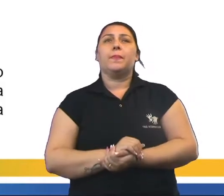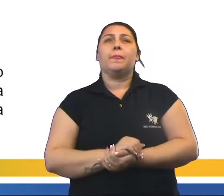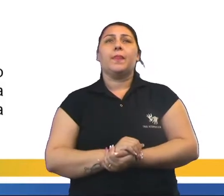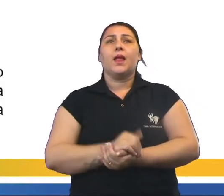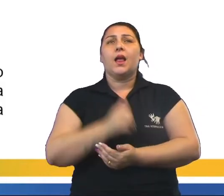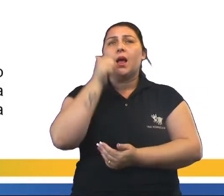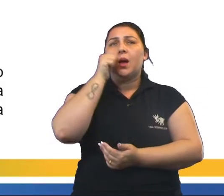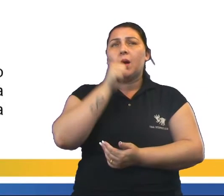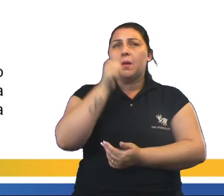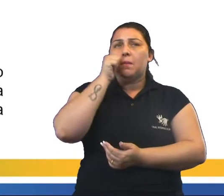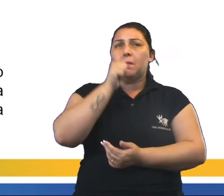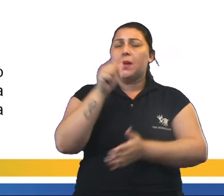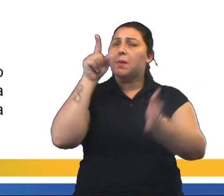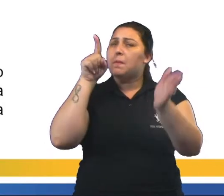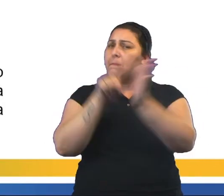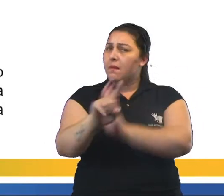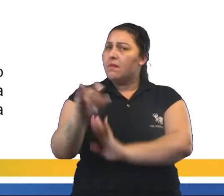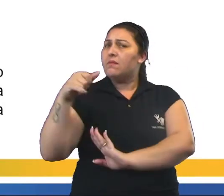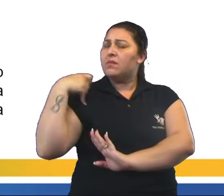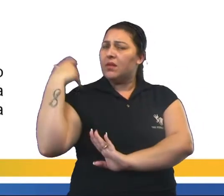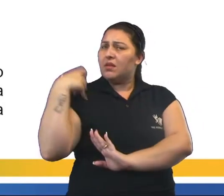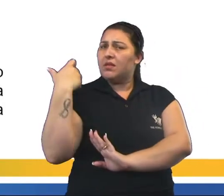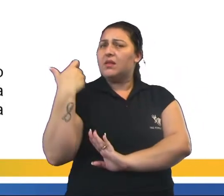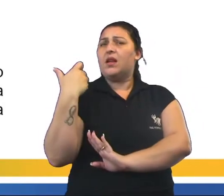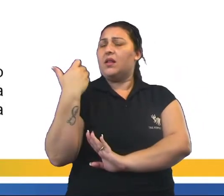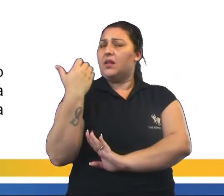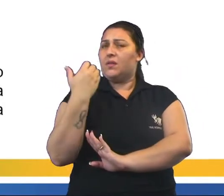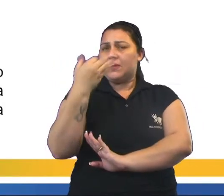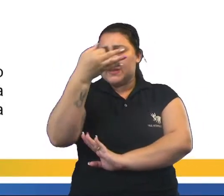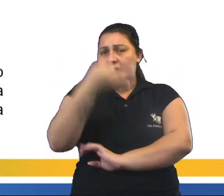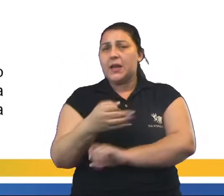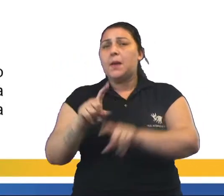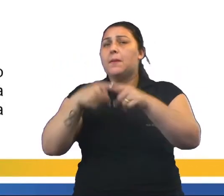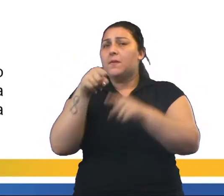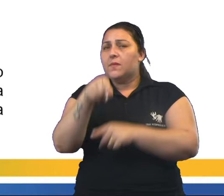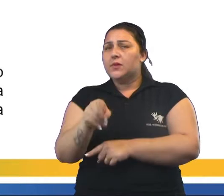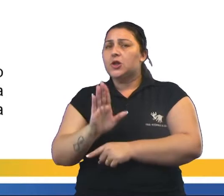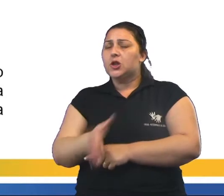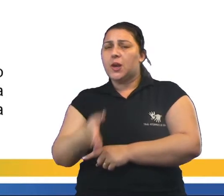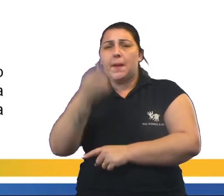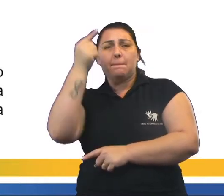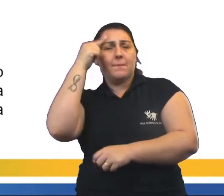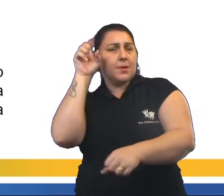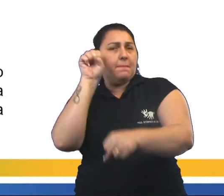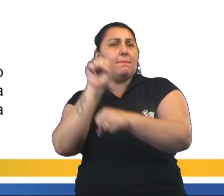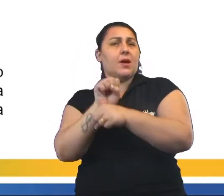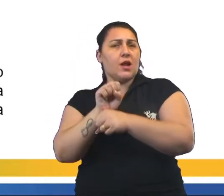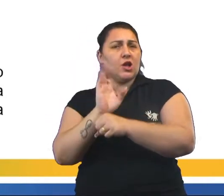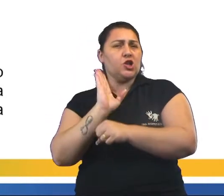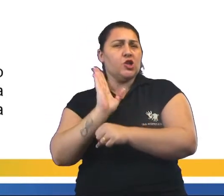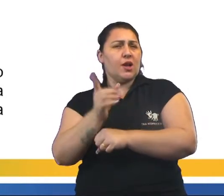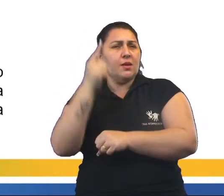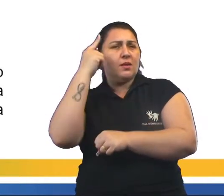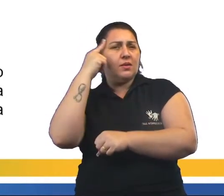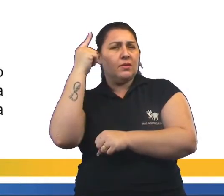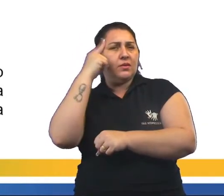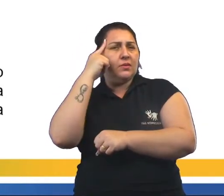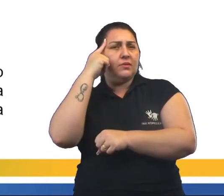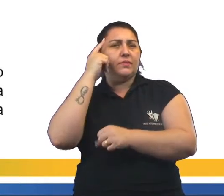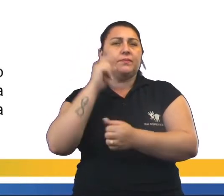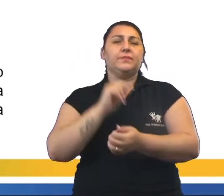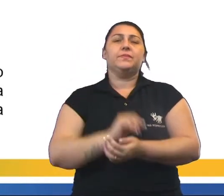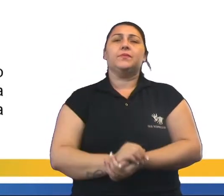uma mulher, não se pergunta a idade, não é elegante. Mas você pensa já em parar um dia? Já passou isso pela sua